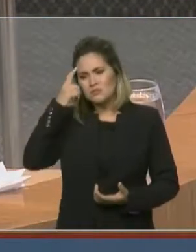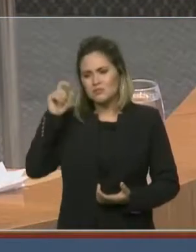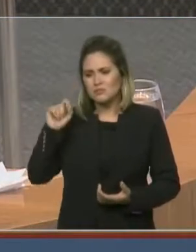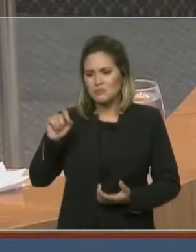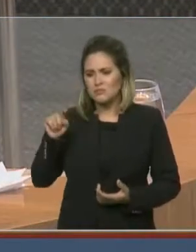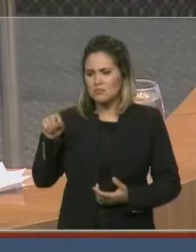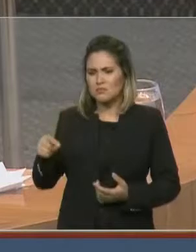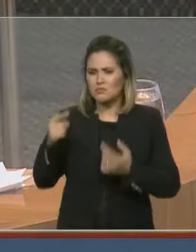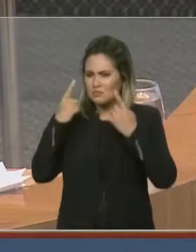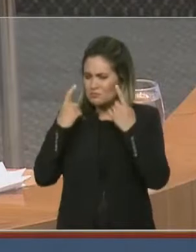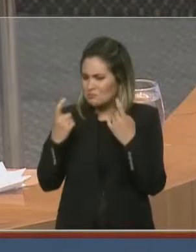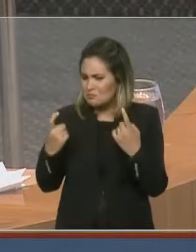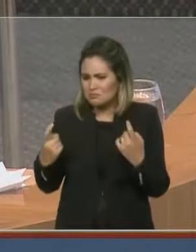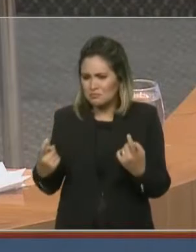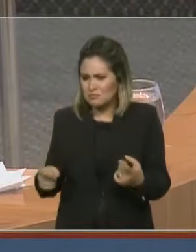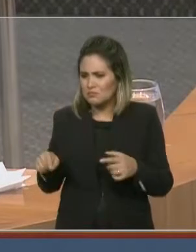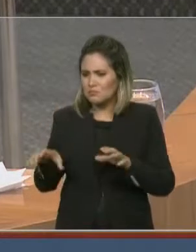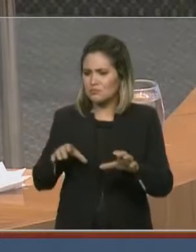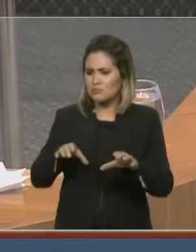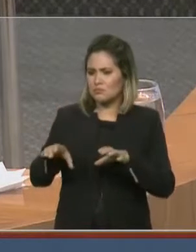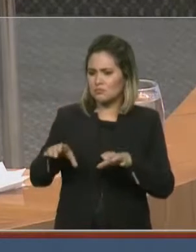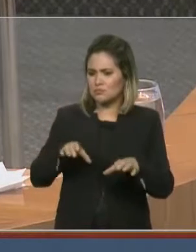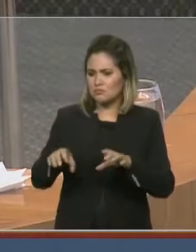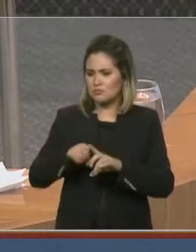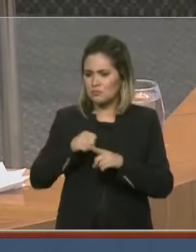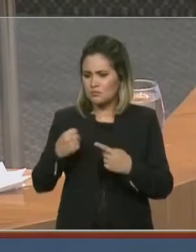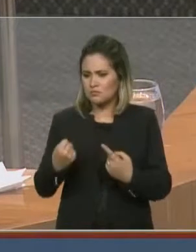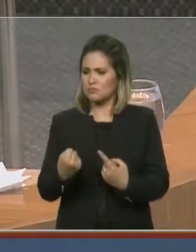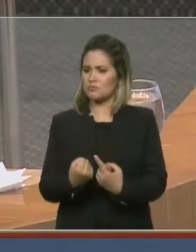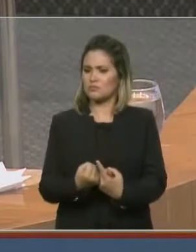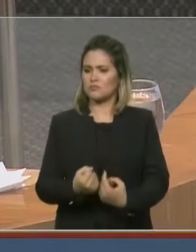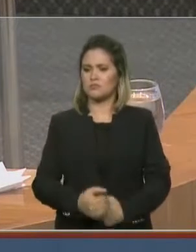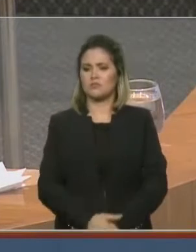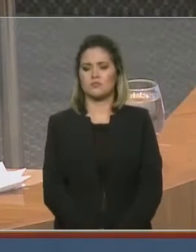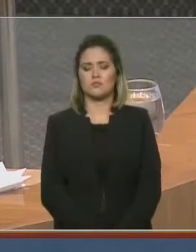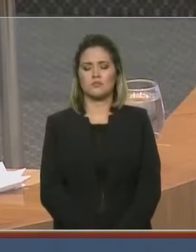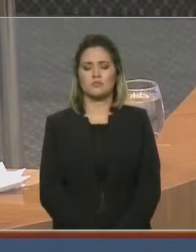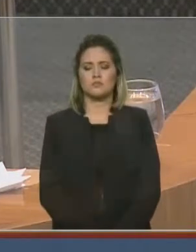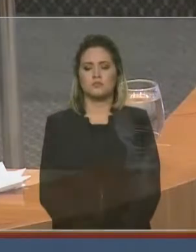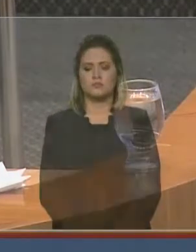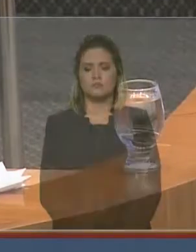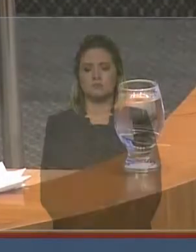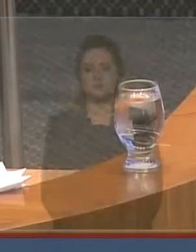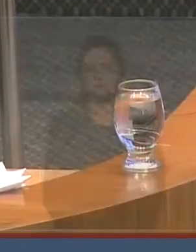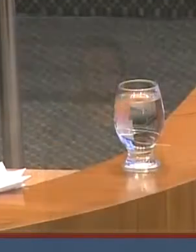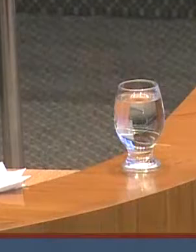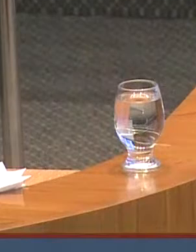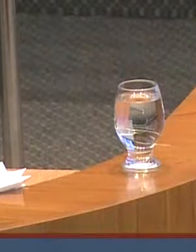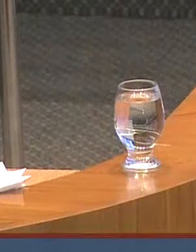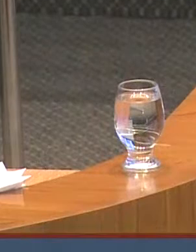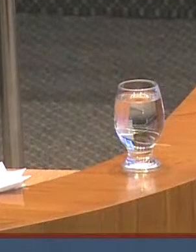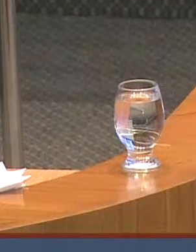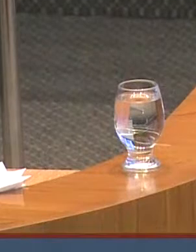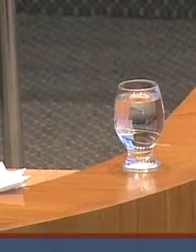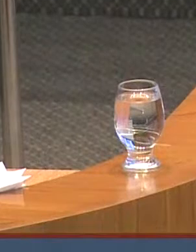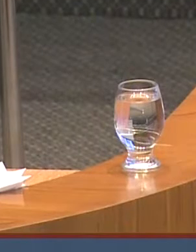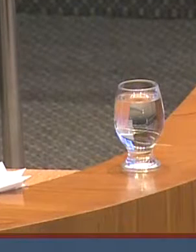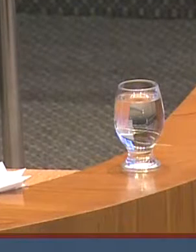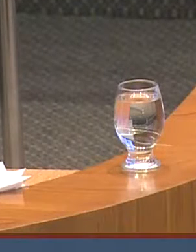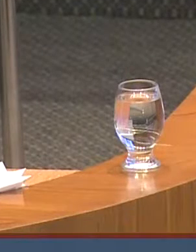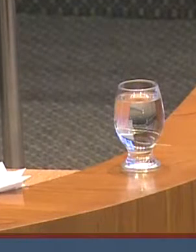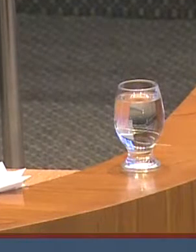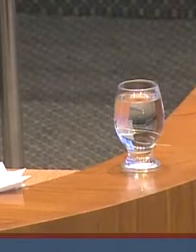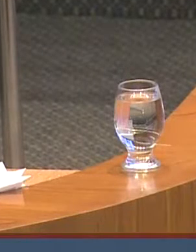criminalizar movimentos como o MST, tentando caracterizá-lo como ato